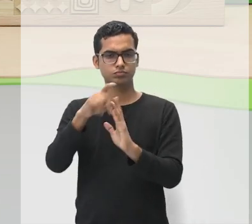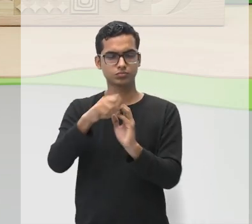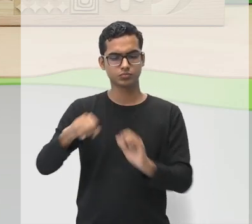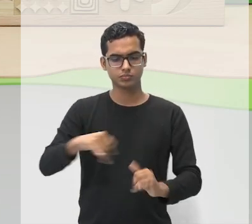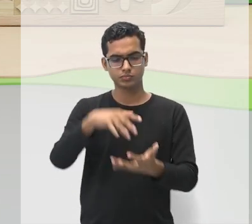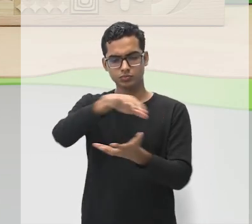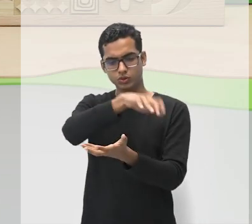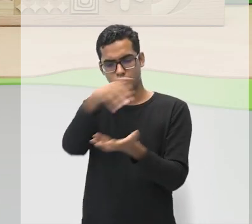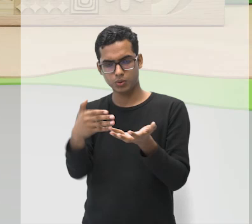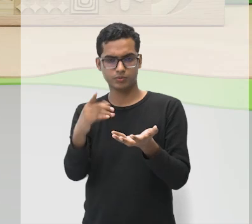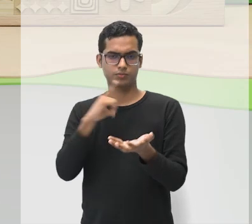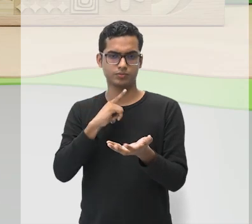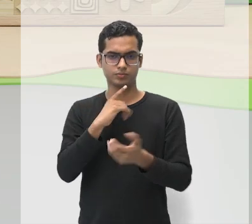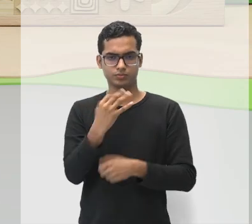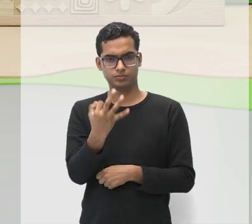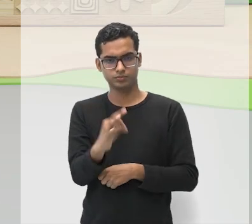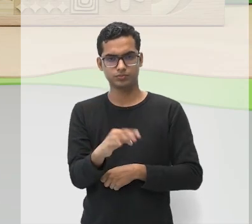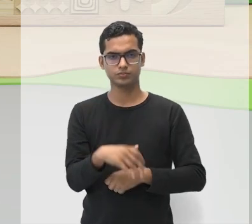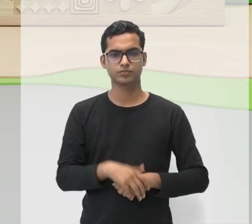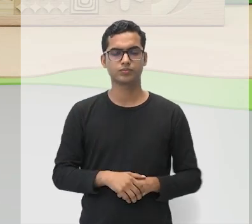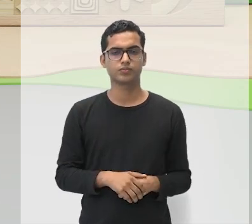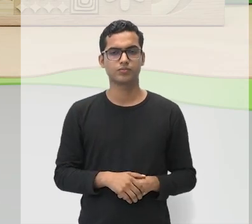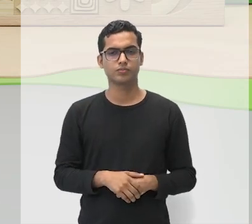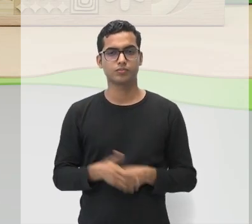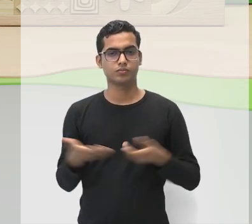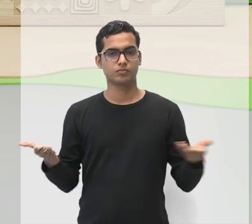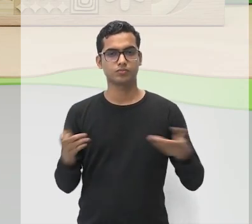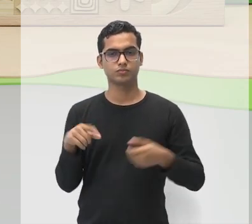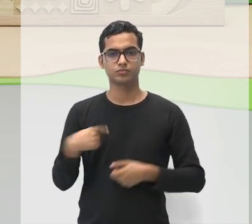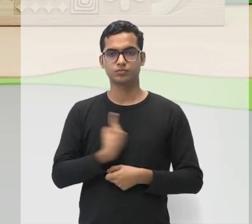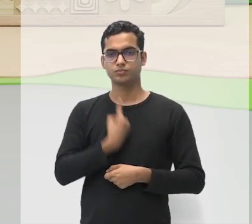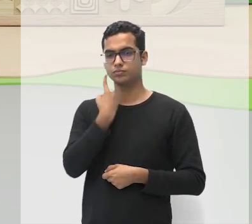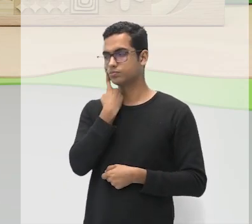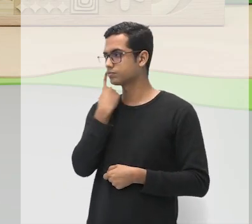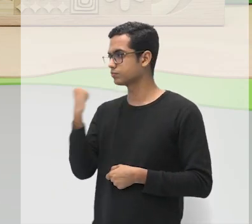que a Terra é redonda. E agora nós vamos